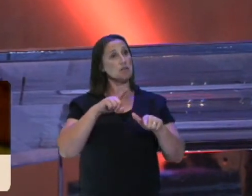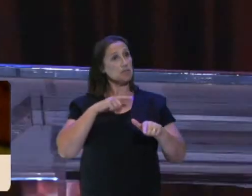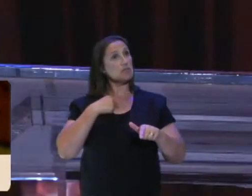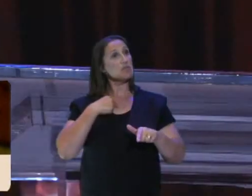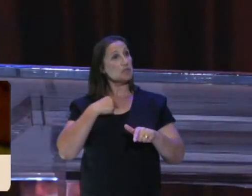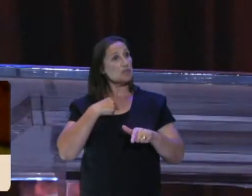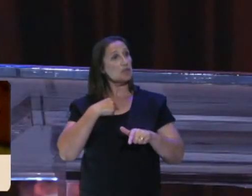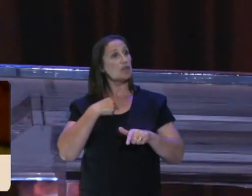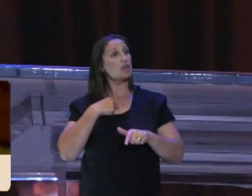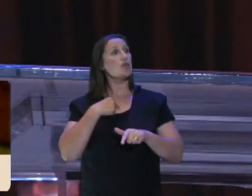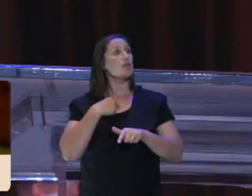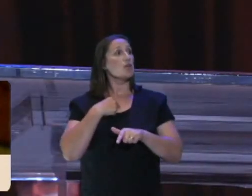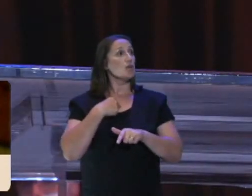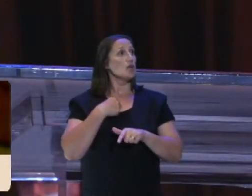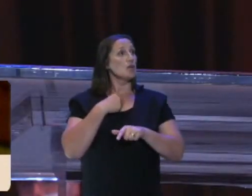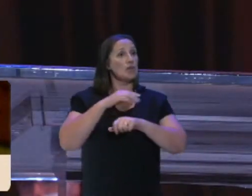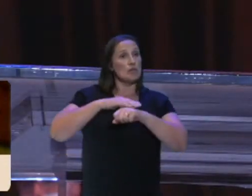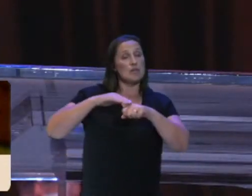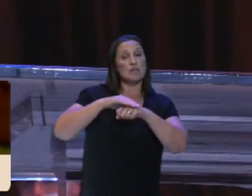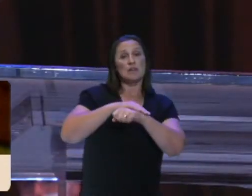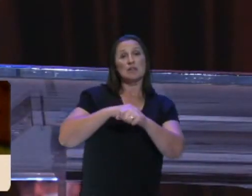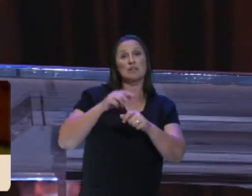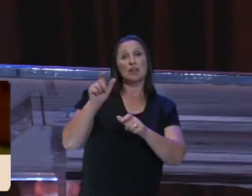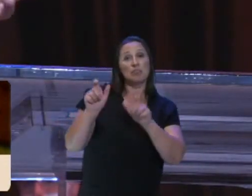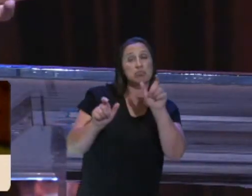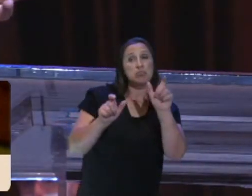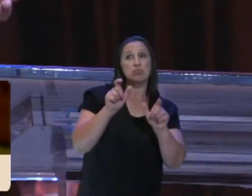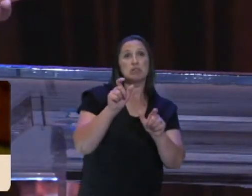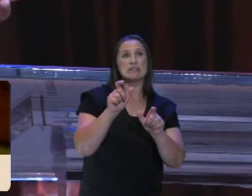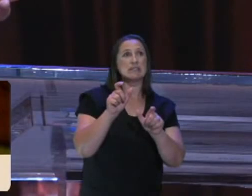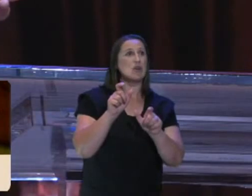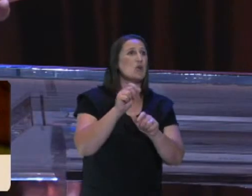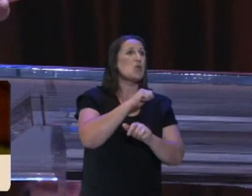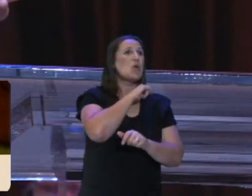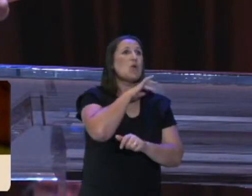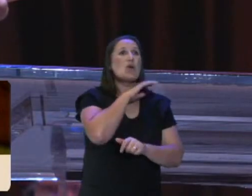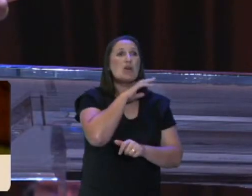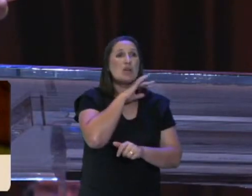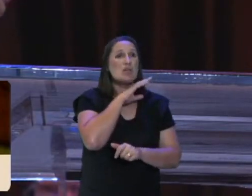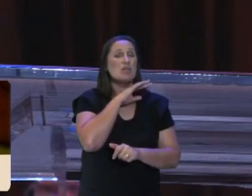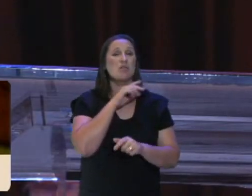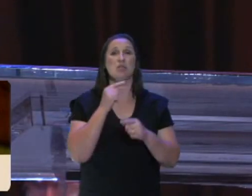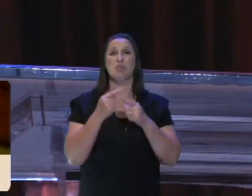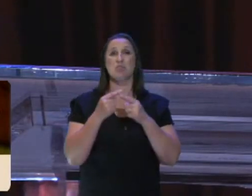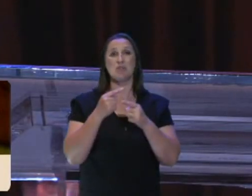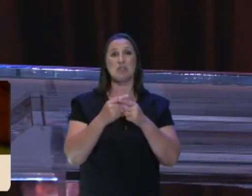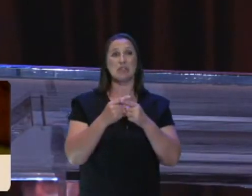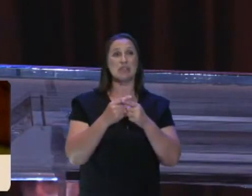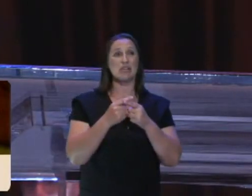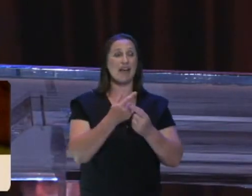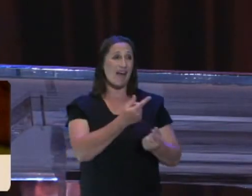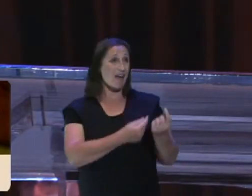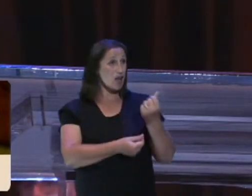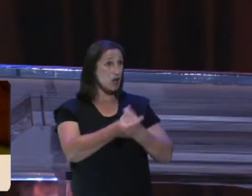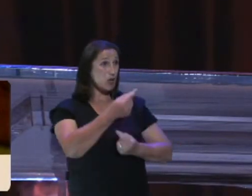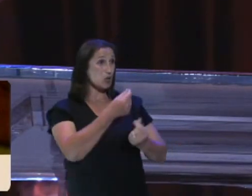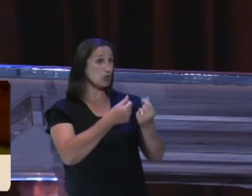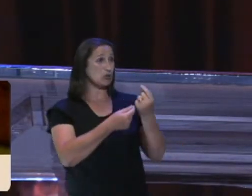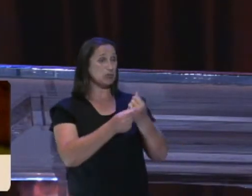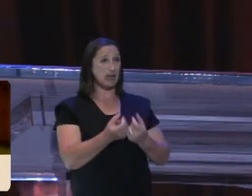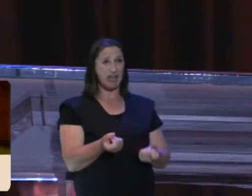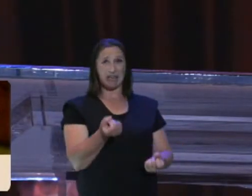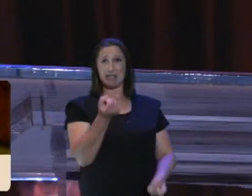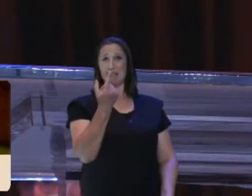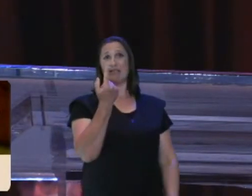delas, e a sensação é horrível, porque como a economia está estranha,